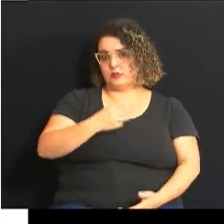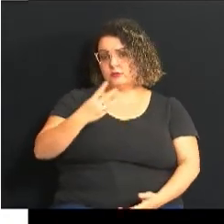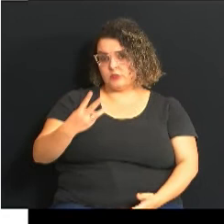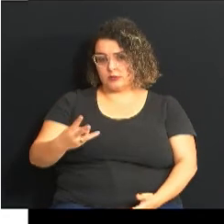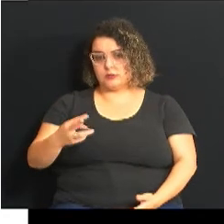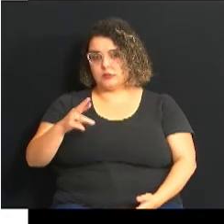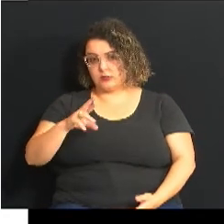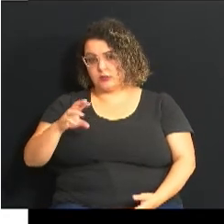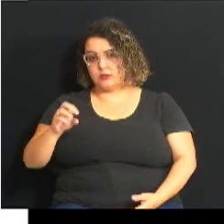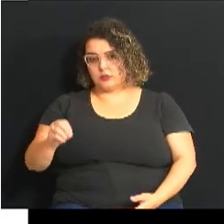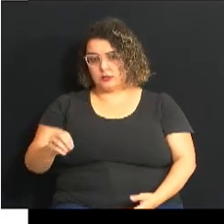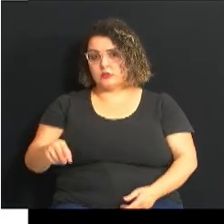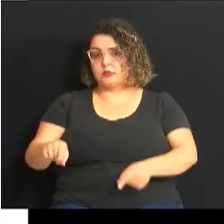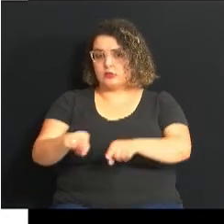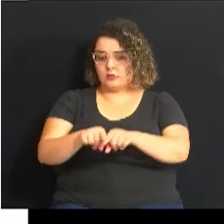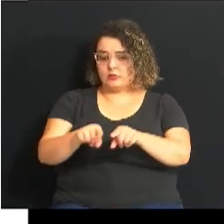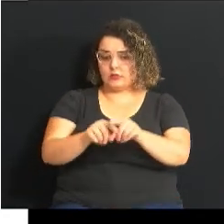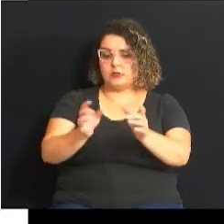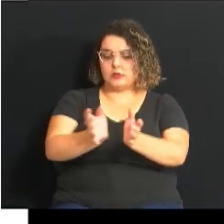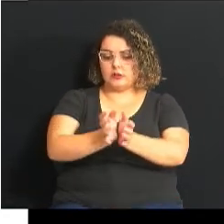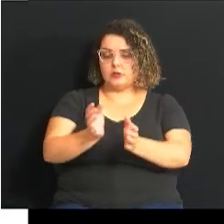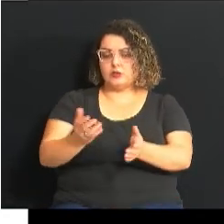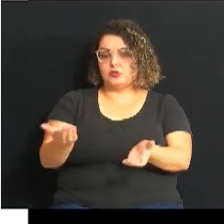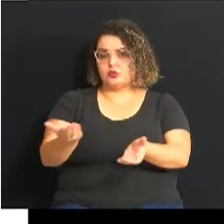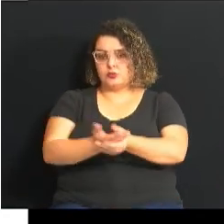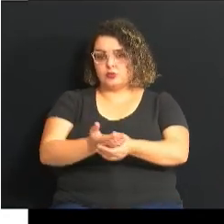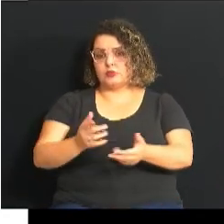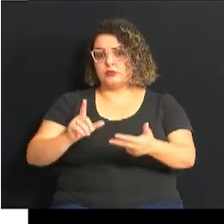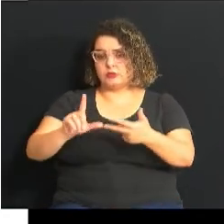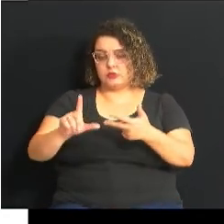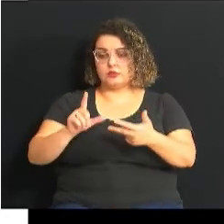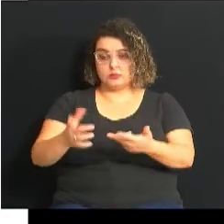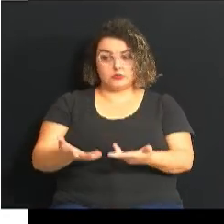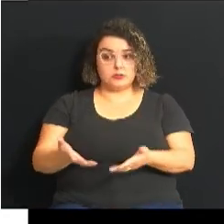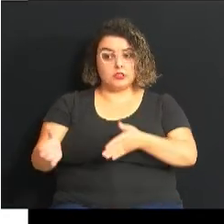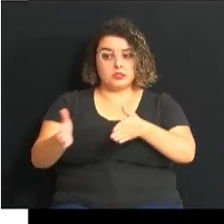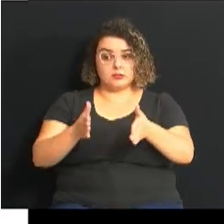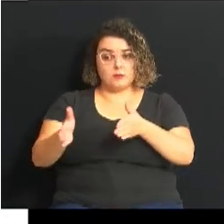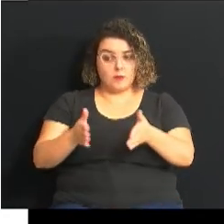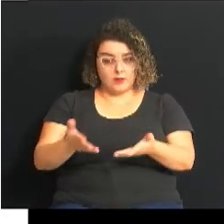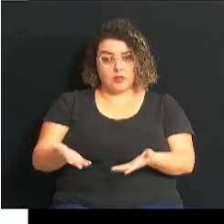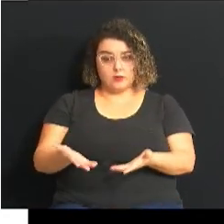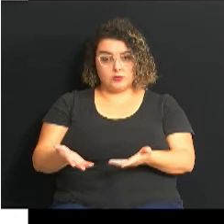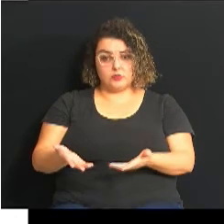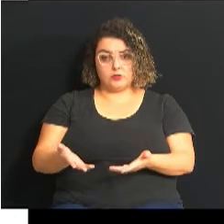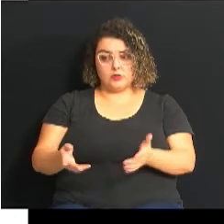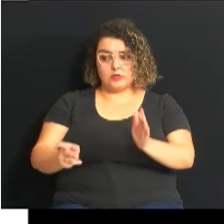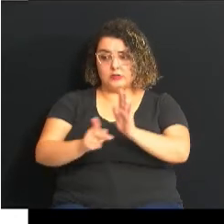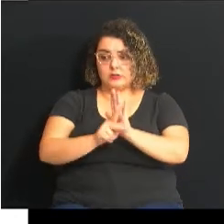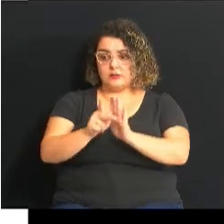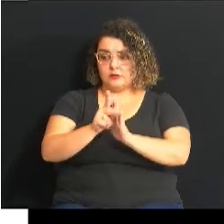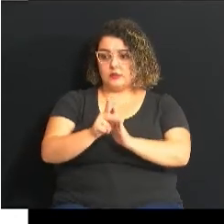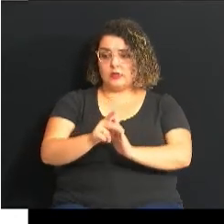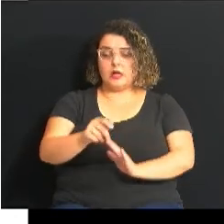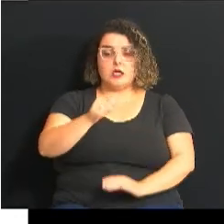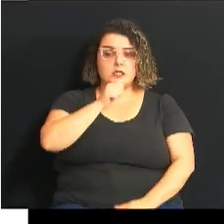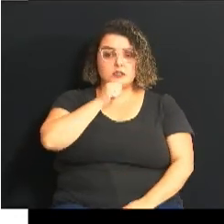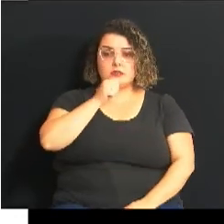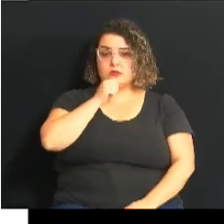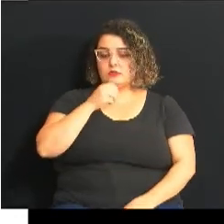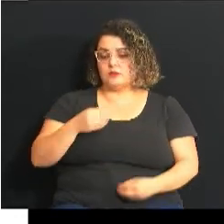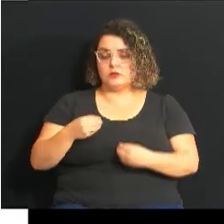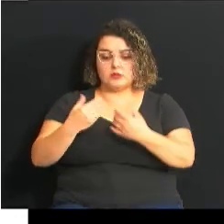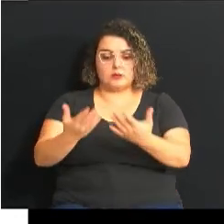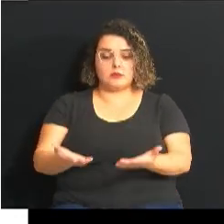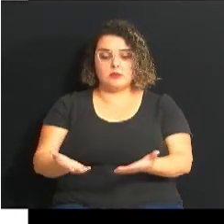olha, ele está na Coordenadoria de Processo Legislativo, ou seja, nesse momento, esses projetos não foram ainda encaminhados às comissões,